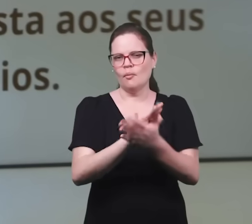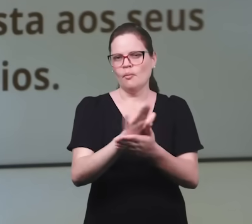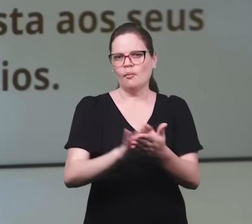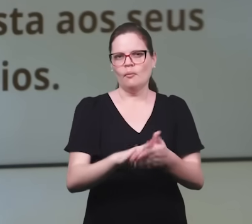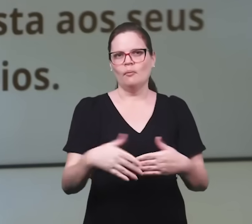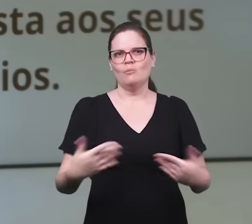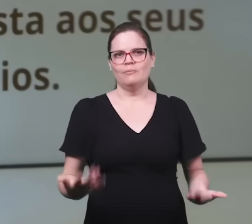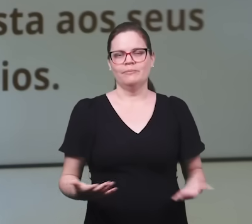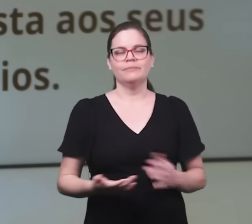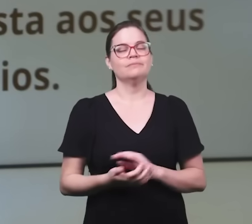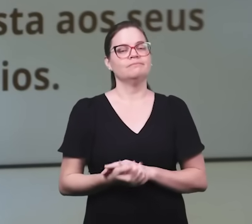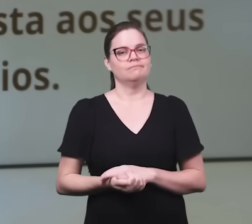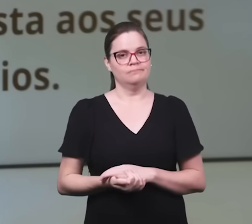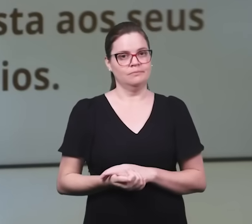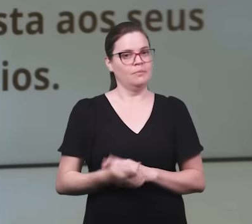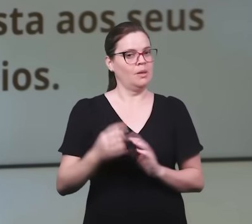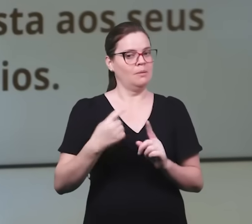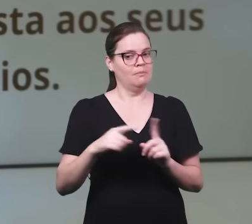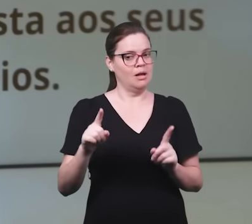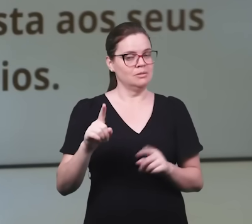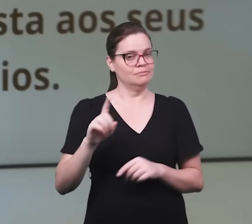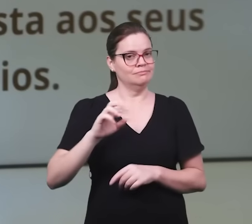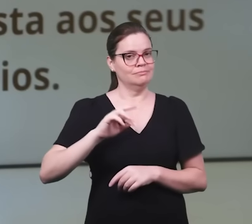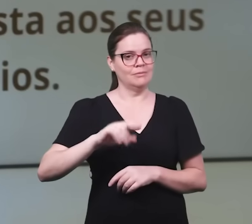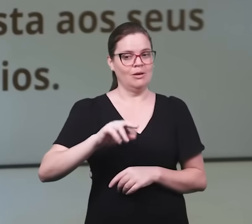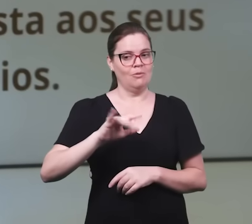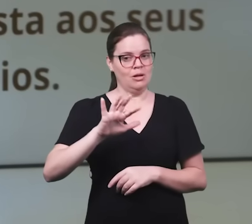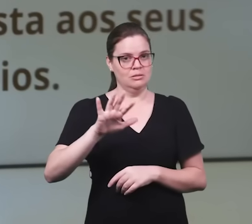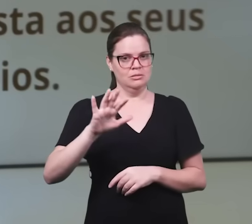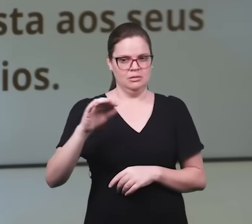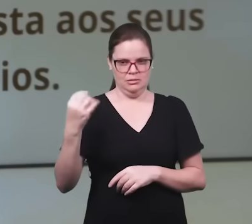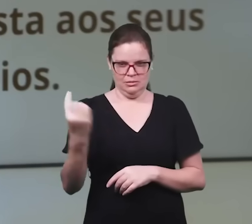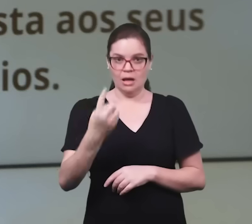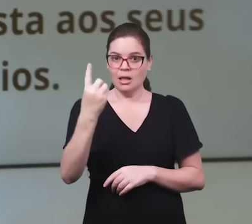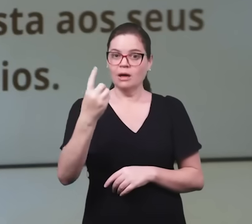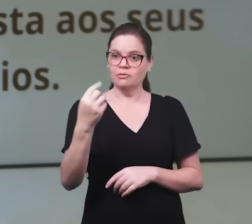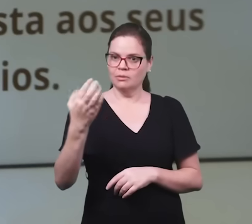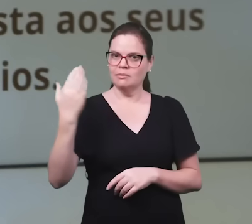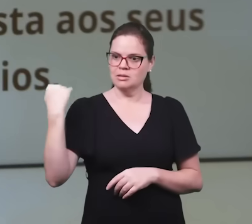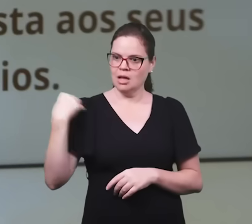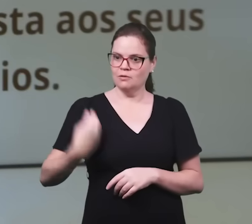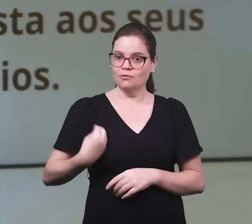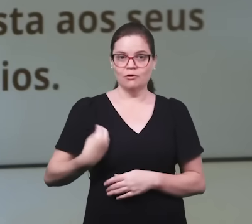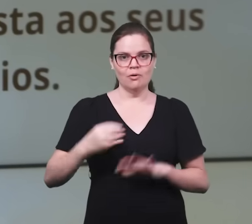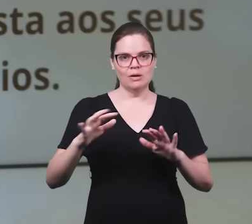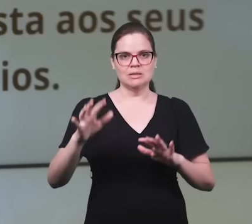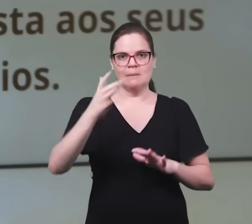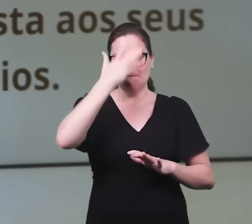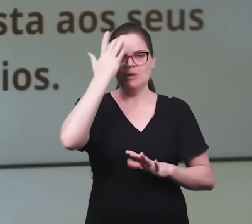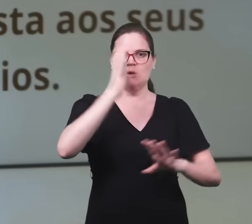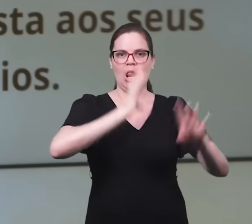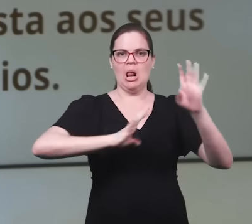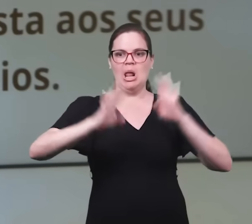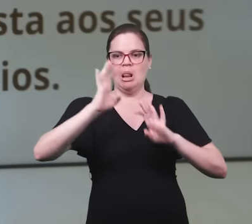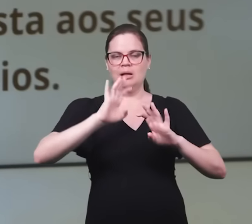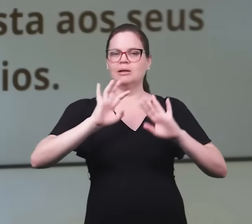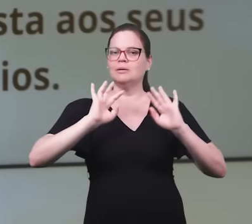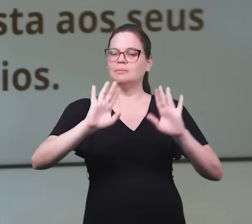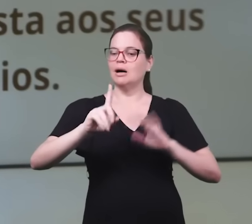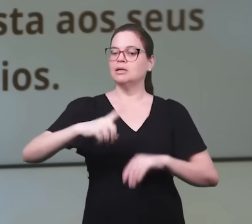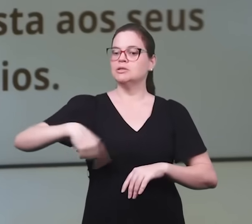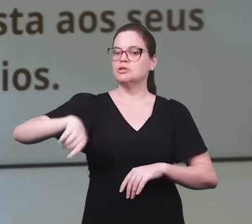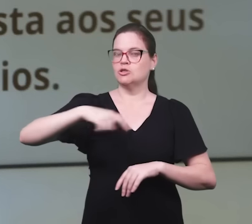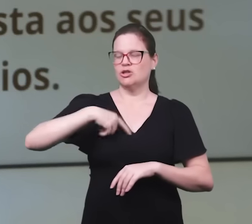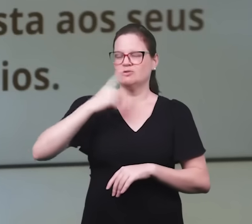livrar. Mas não é isso. Davi ouviu esse tipo de comentário, mas nós vamos ver